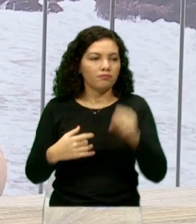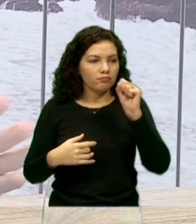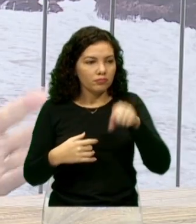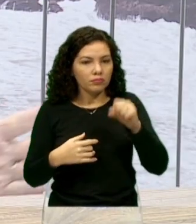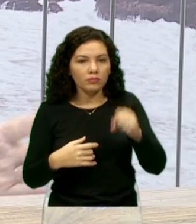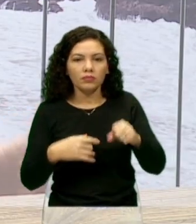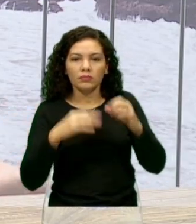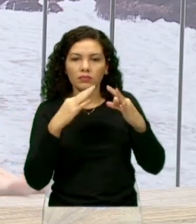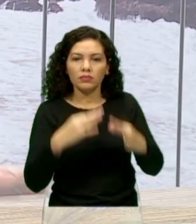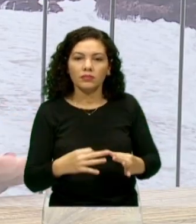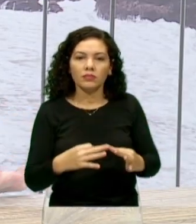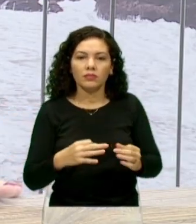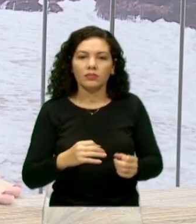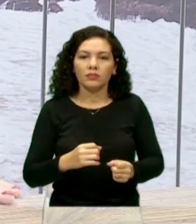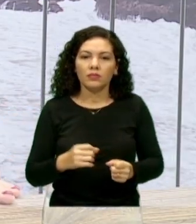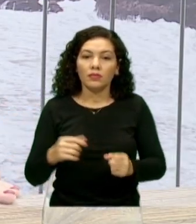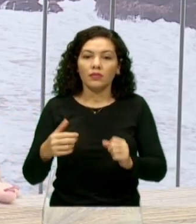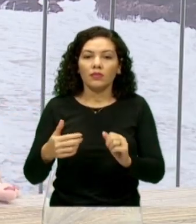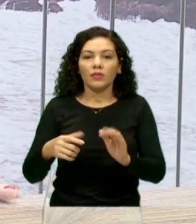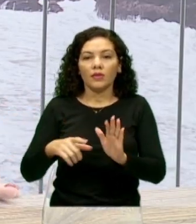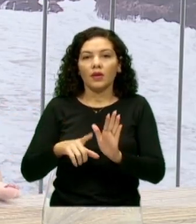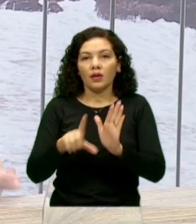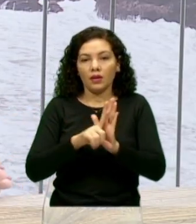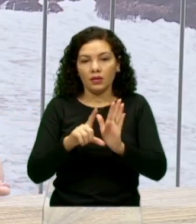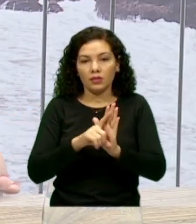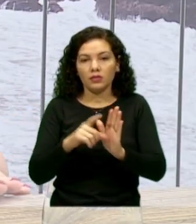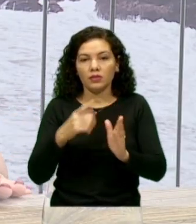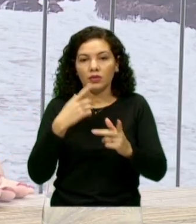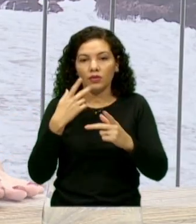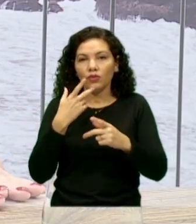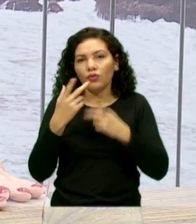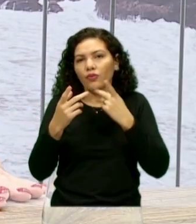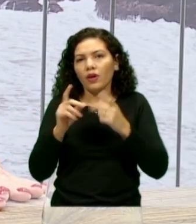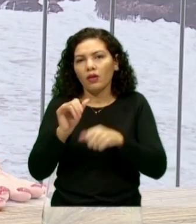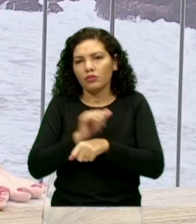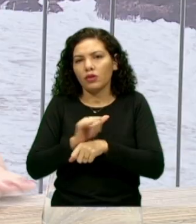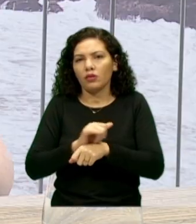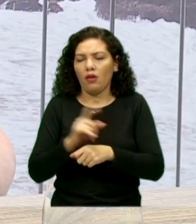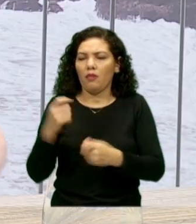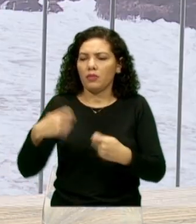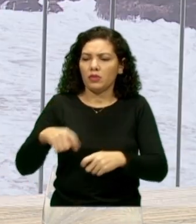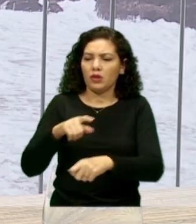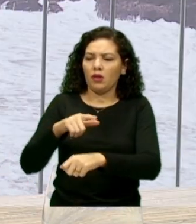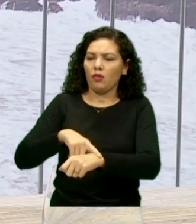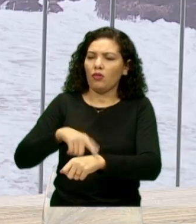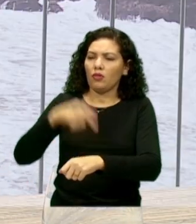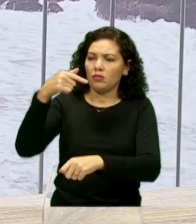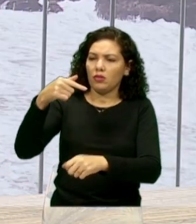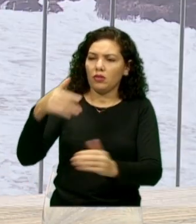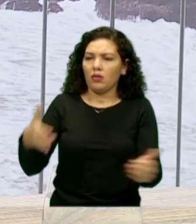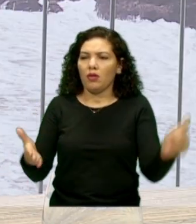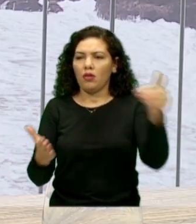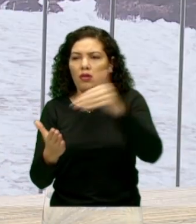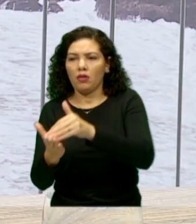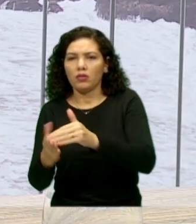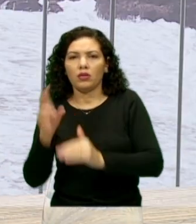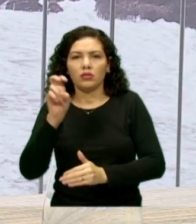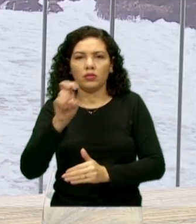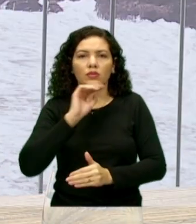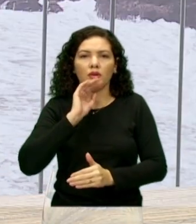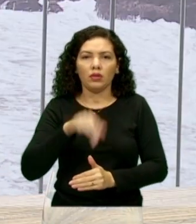E não tá, a legislação não diz que a estratégia ela tem que trabalhar das 7 da manhã até as 17